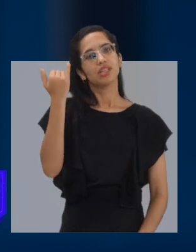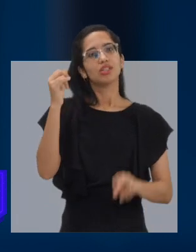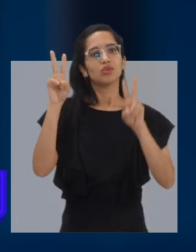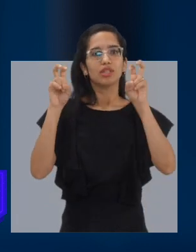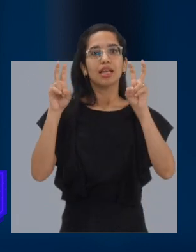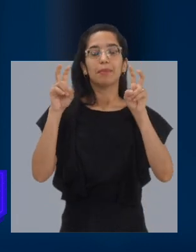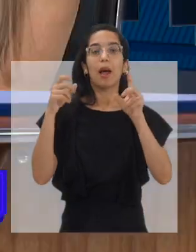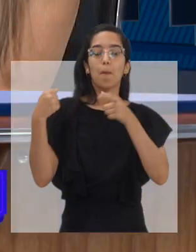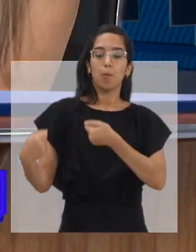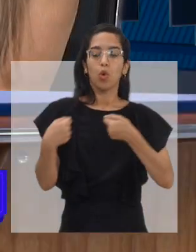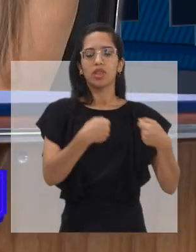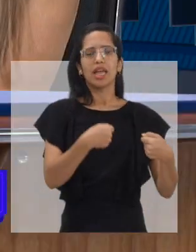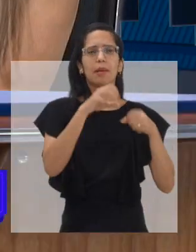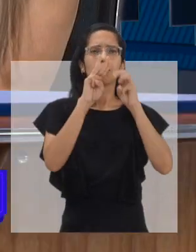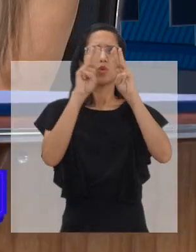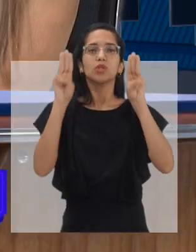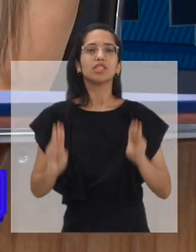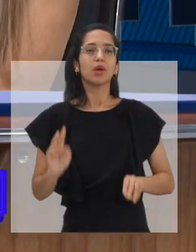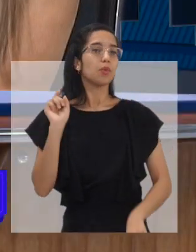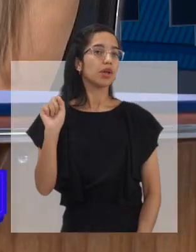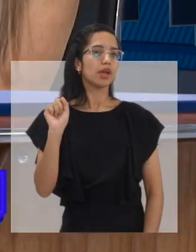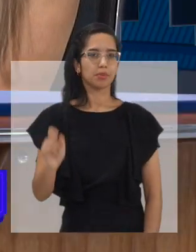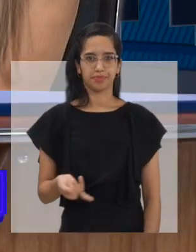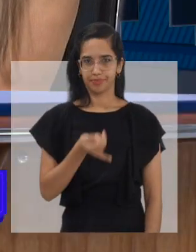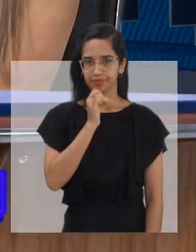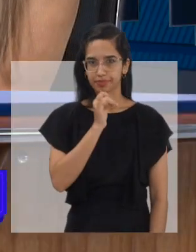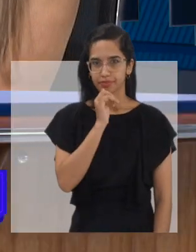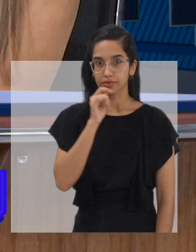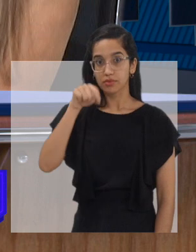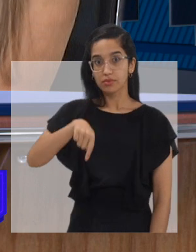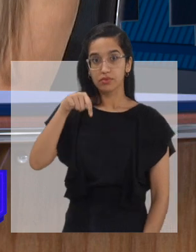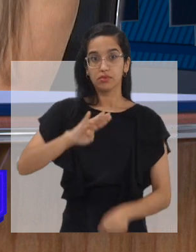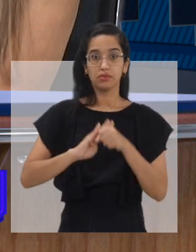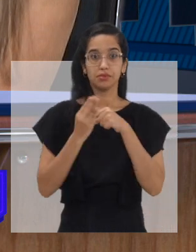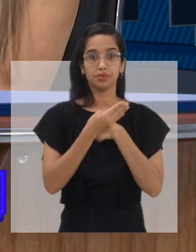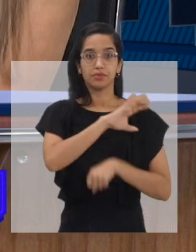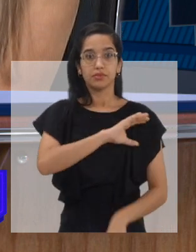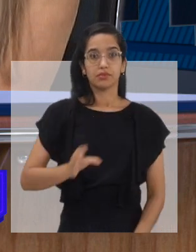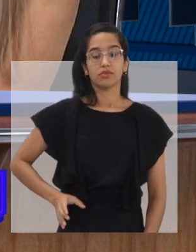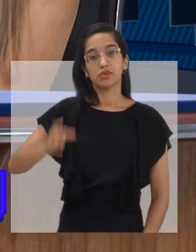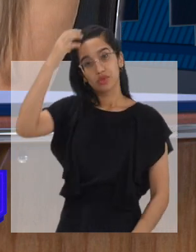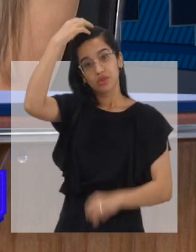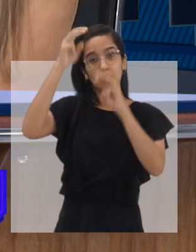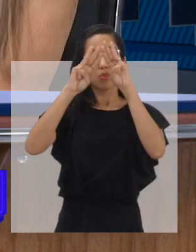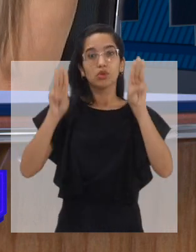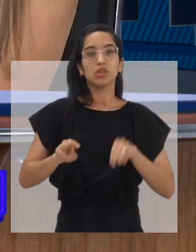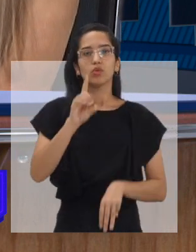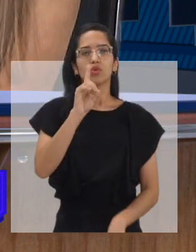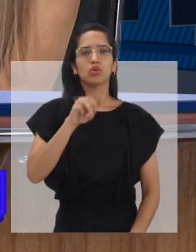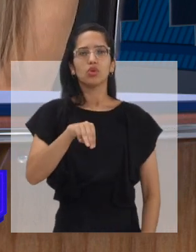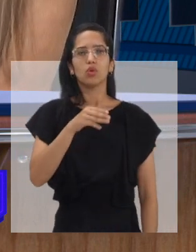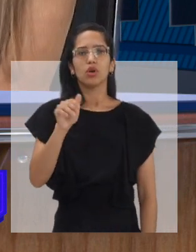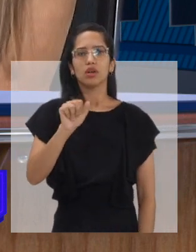dos museus. Por exemplo, o Museu Dom Avelar, que fica aqui no Cristo Rei, surgiu de que forma? Como foi a criação dele? O Museu